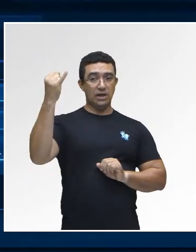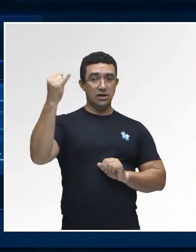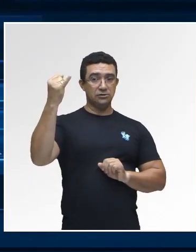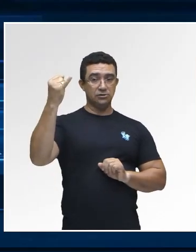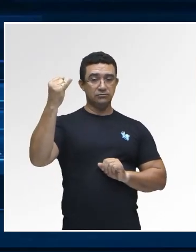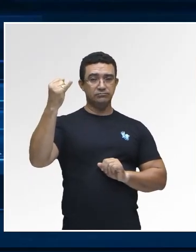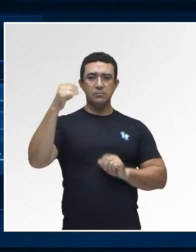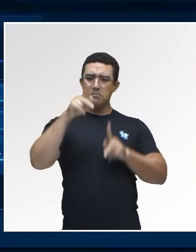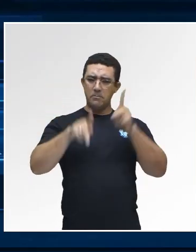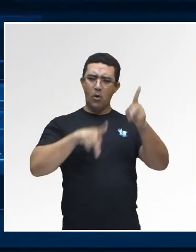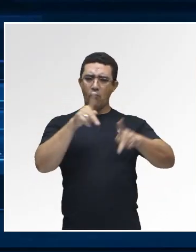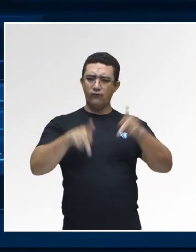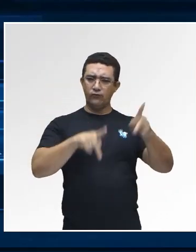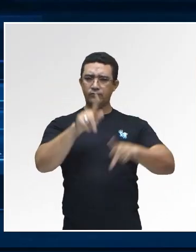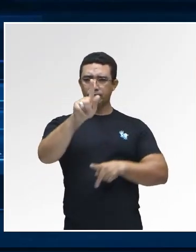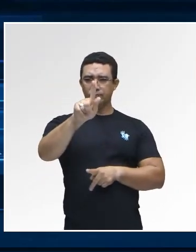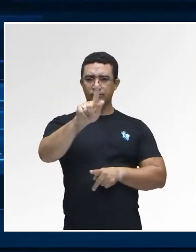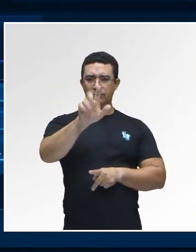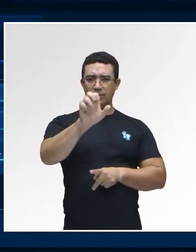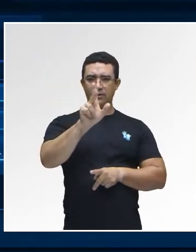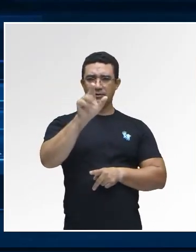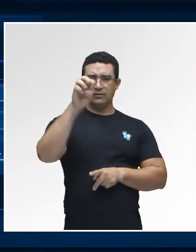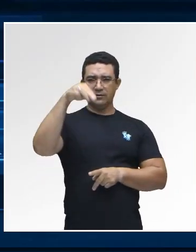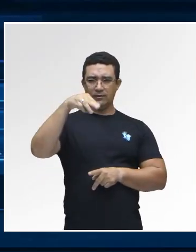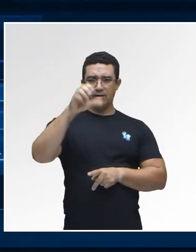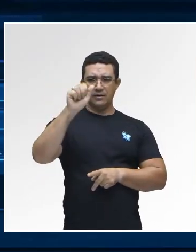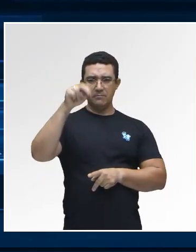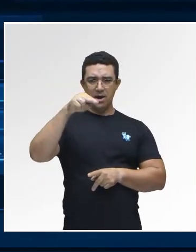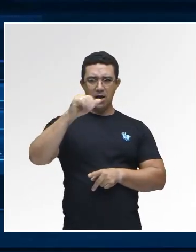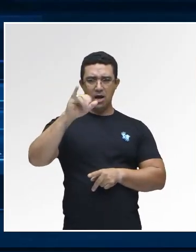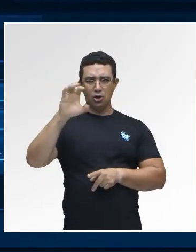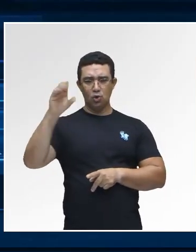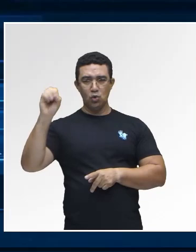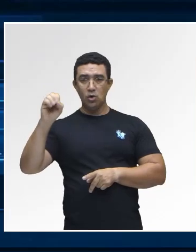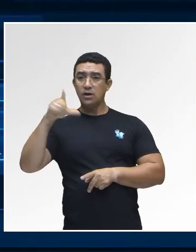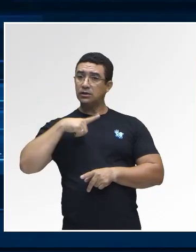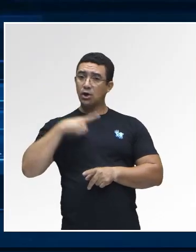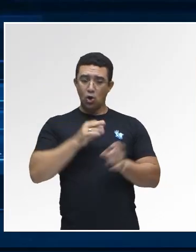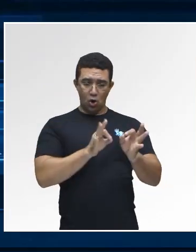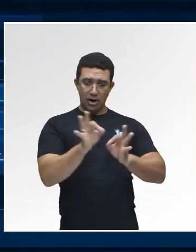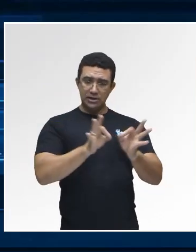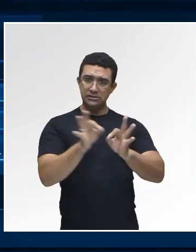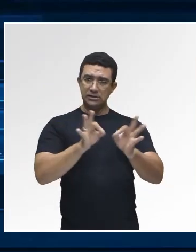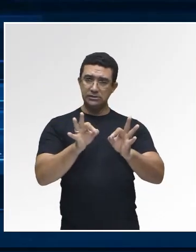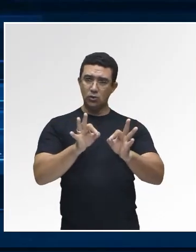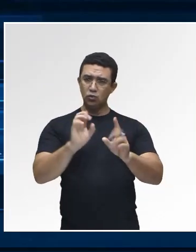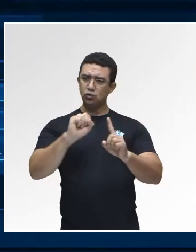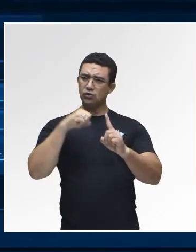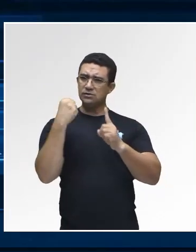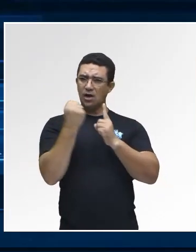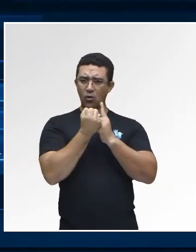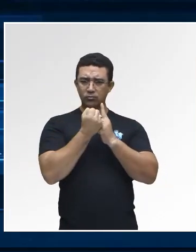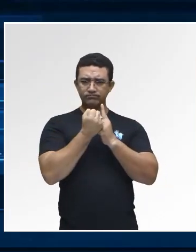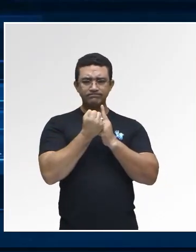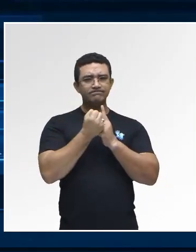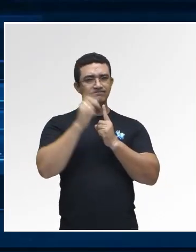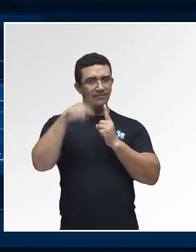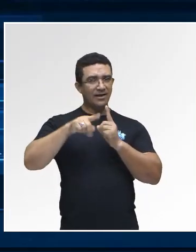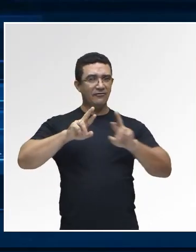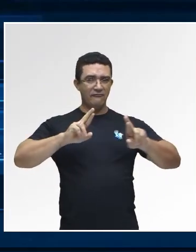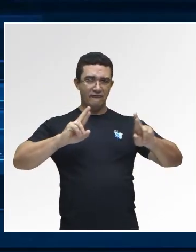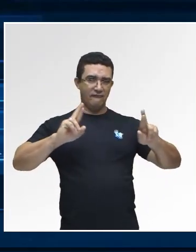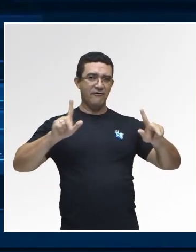social. Eles não tinham a organização social dos romanos, que tinham ali os senhores, os nobres,